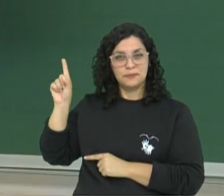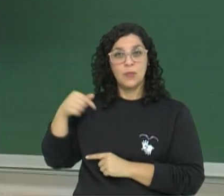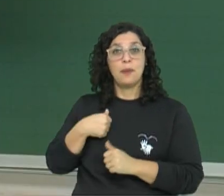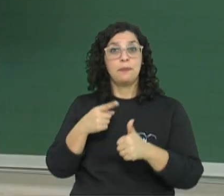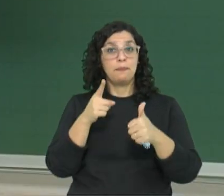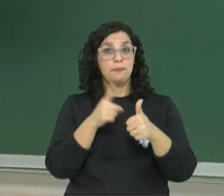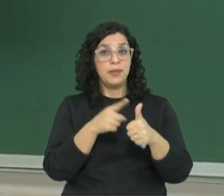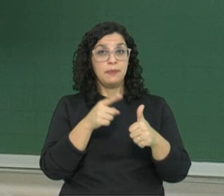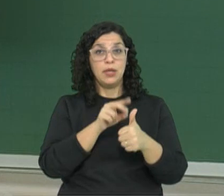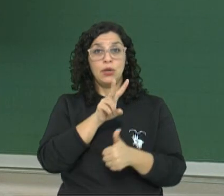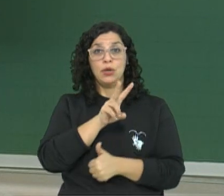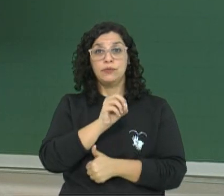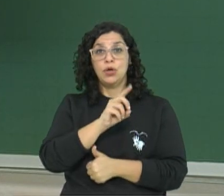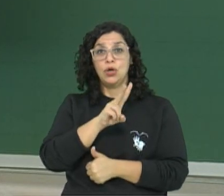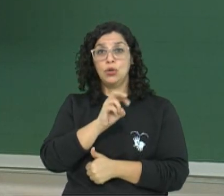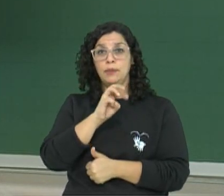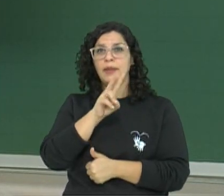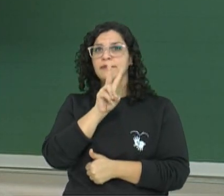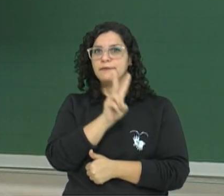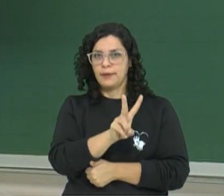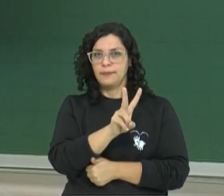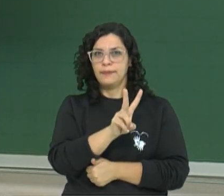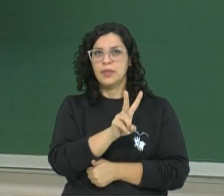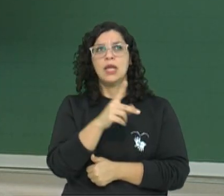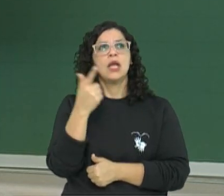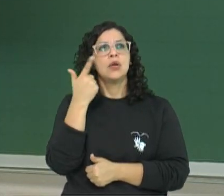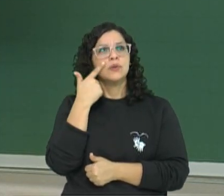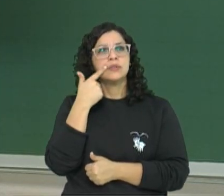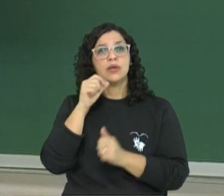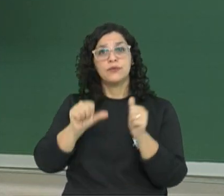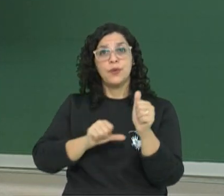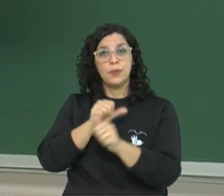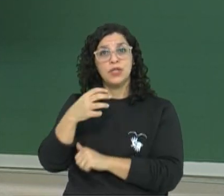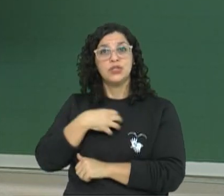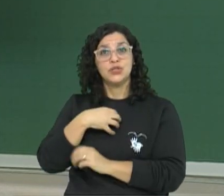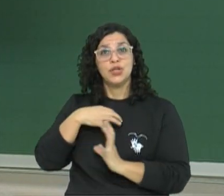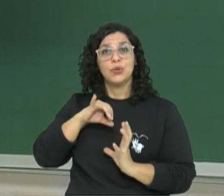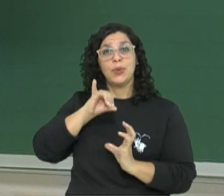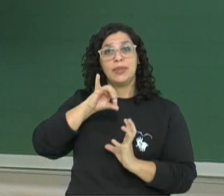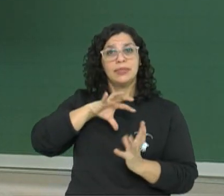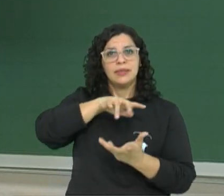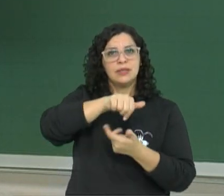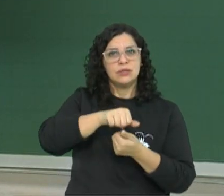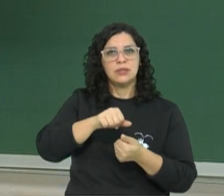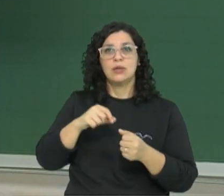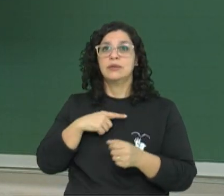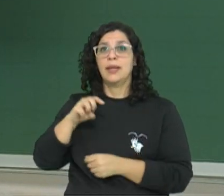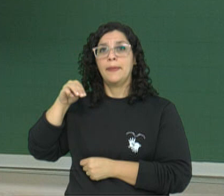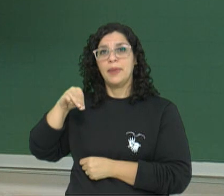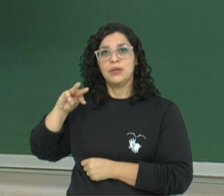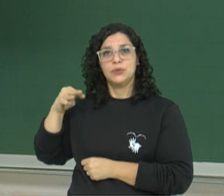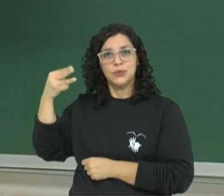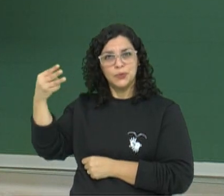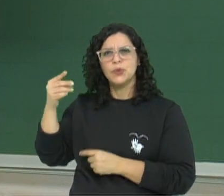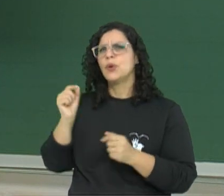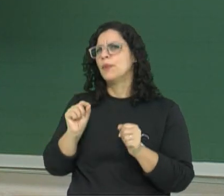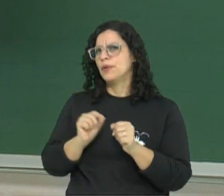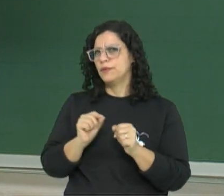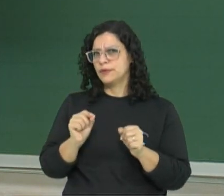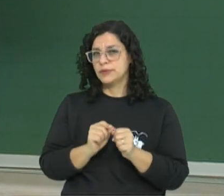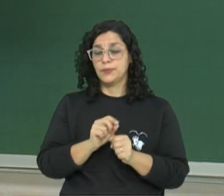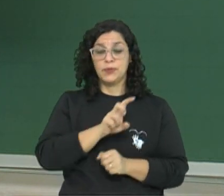sei que existe o volume. O volume, nesse caso, eu vou passar para a unidade internacional de medida, que é o metro cúbico. Ou